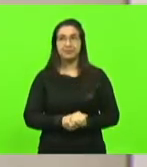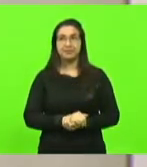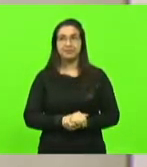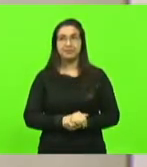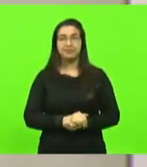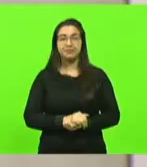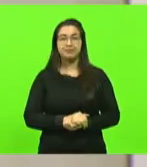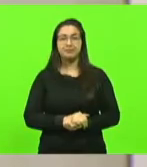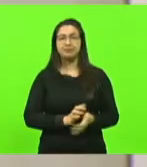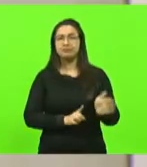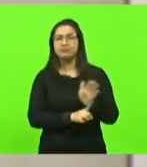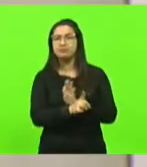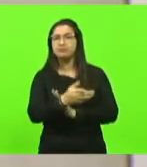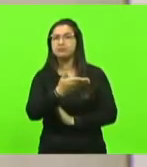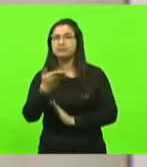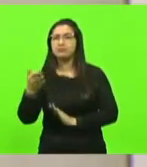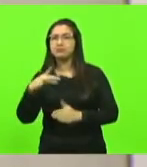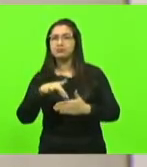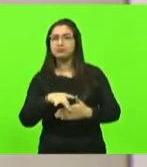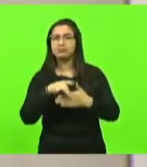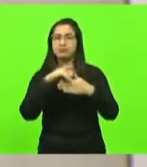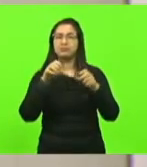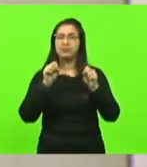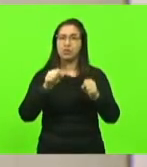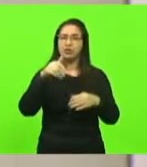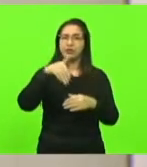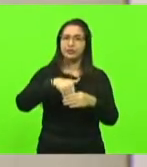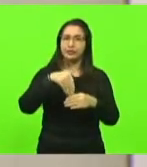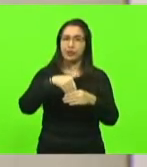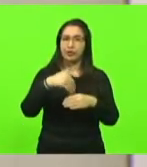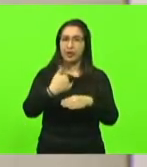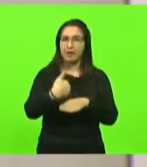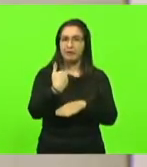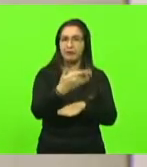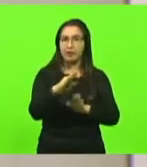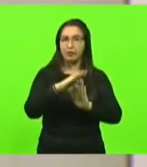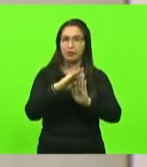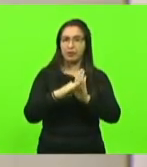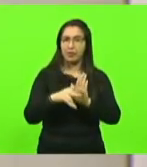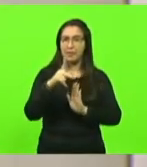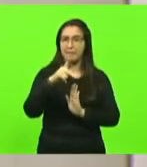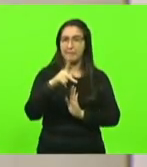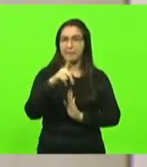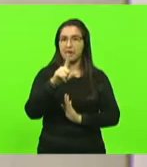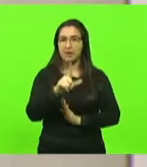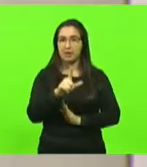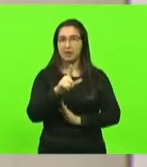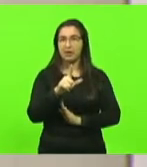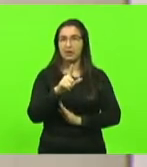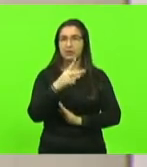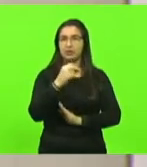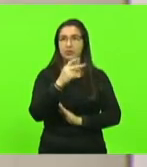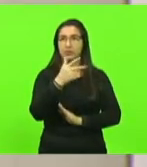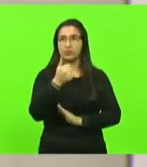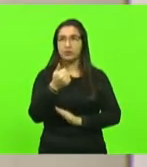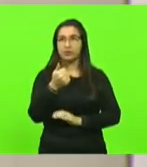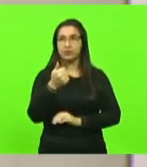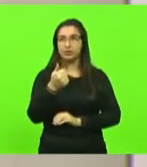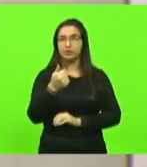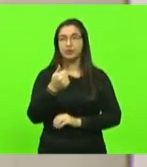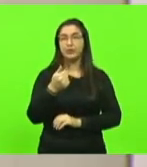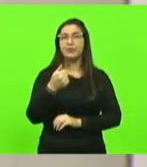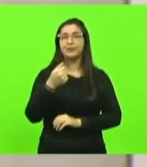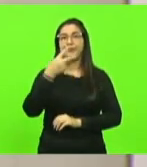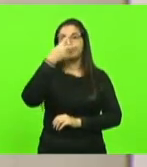Consulto, senhores líderes, se podemos votar extra pauta, o PL 43.1 de 2021, de autoria do deputado doutor